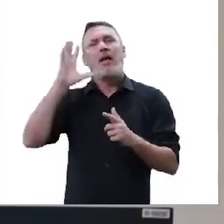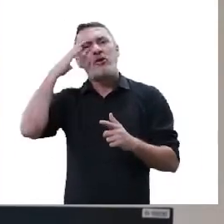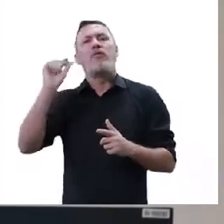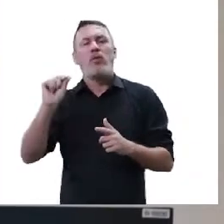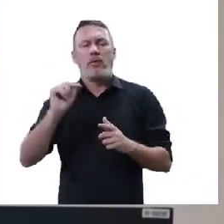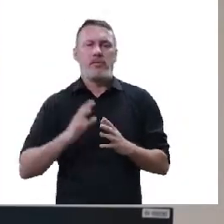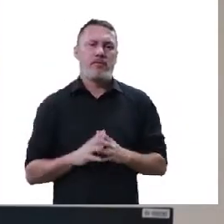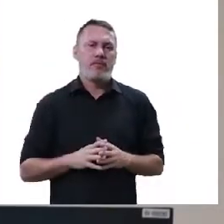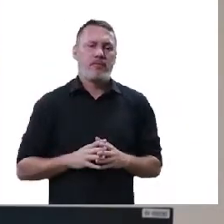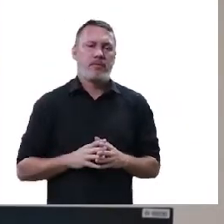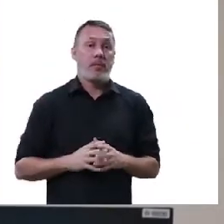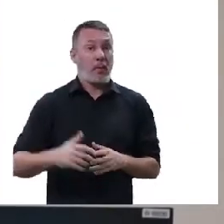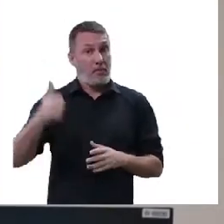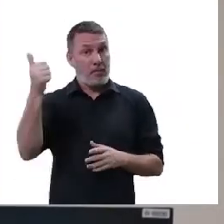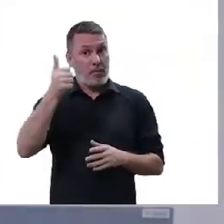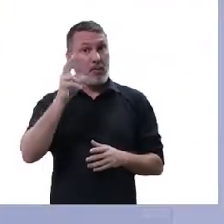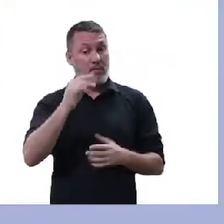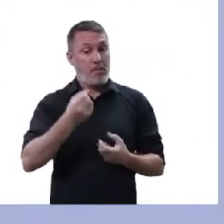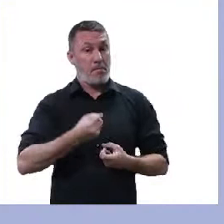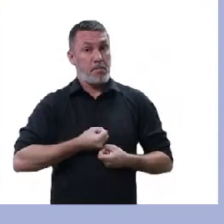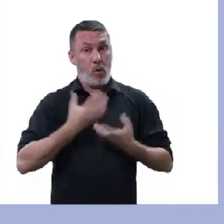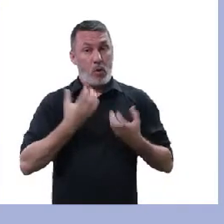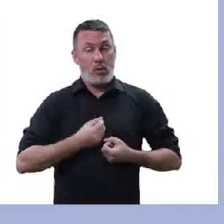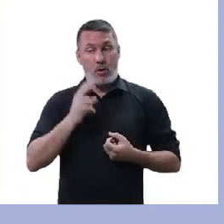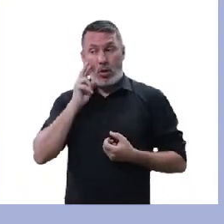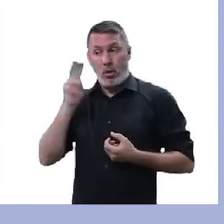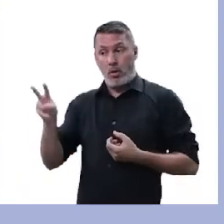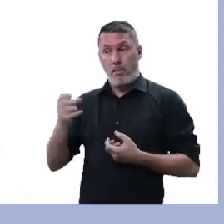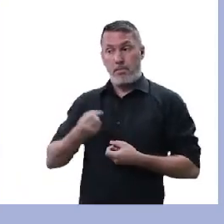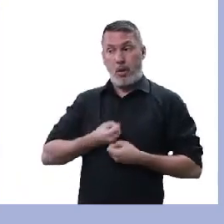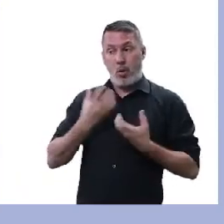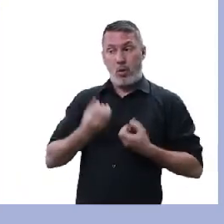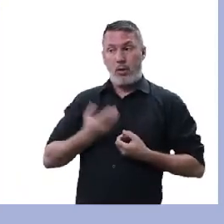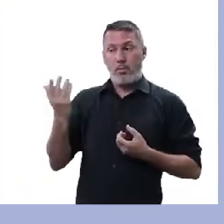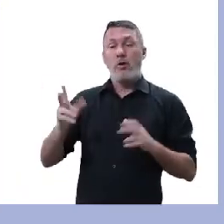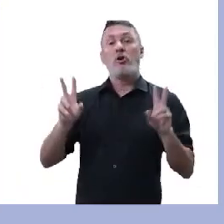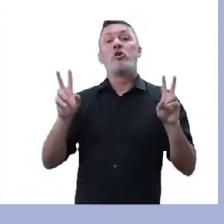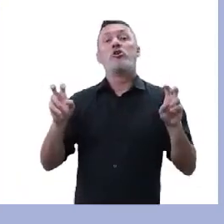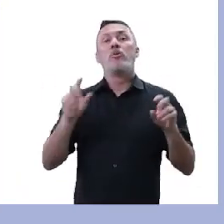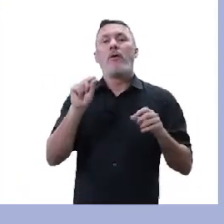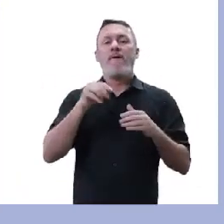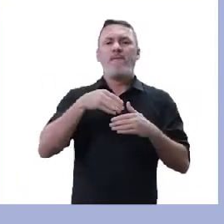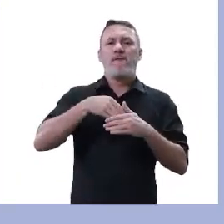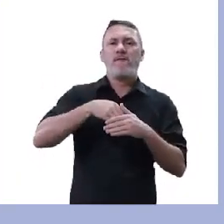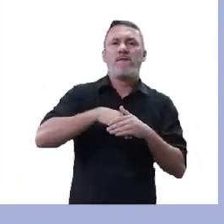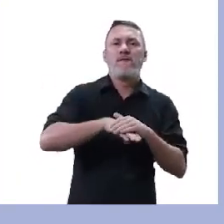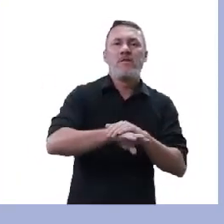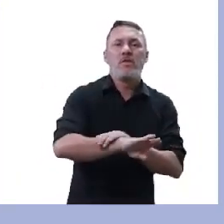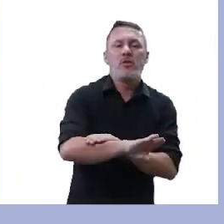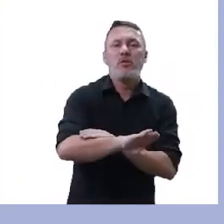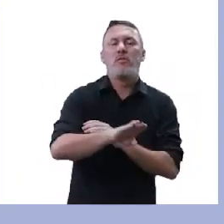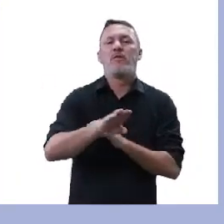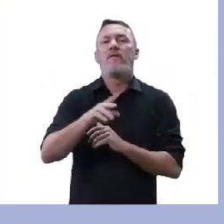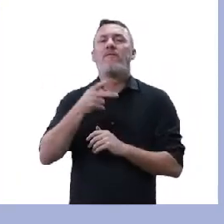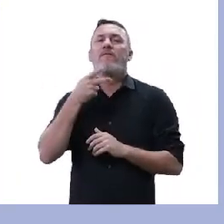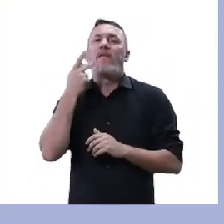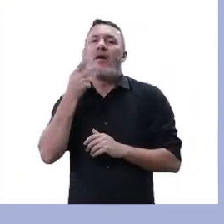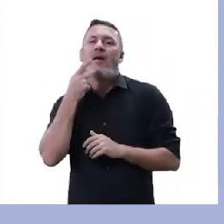com um poema. Olha esse poema de Oswald de Andrade. Olha o título, Vício da